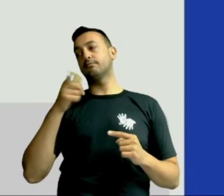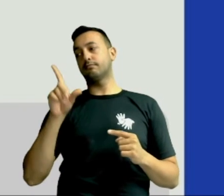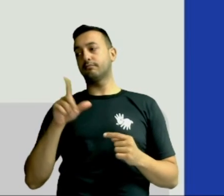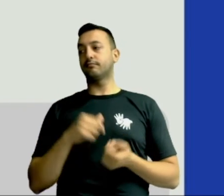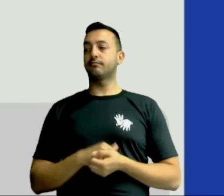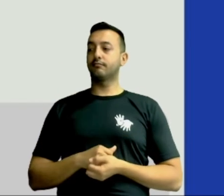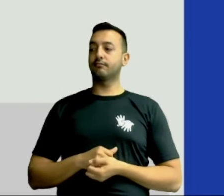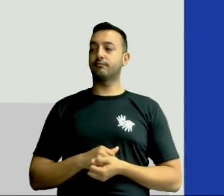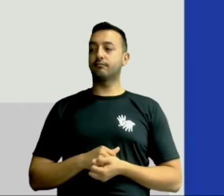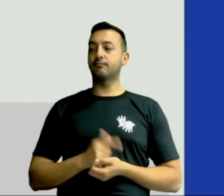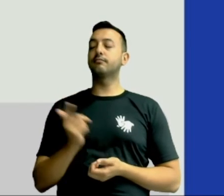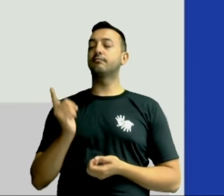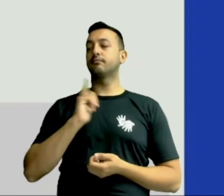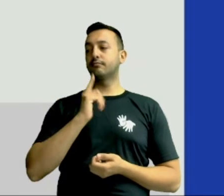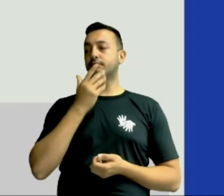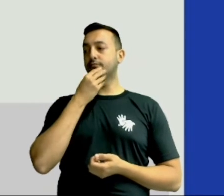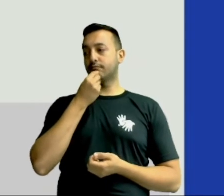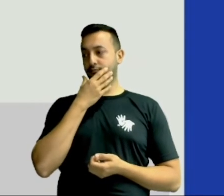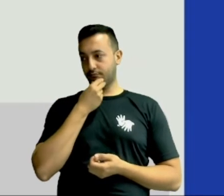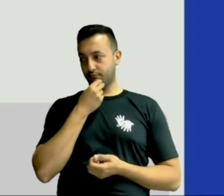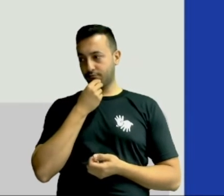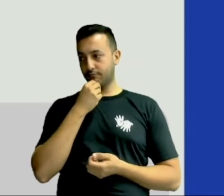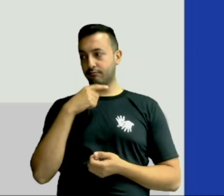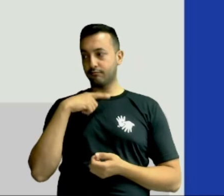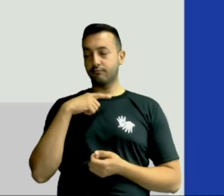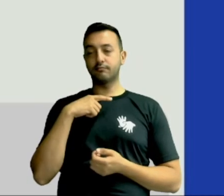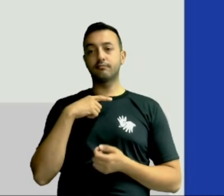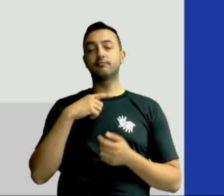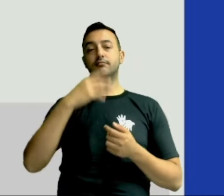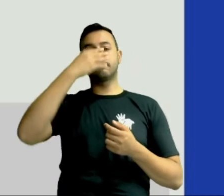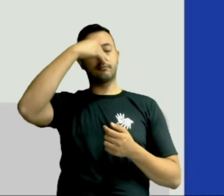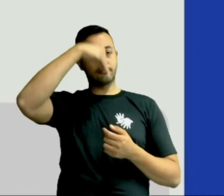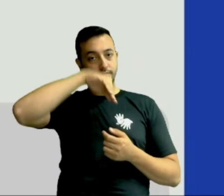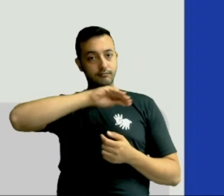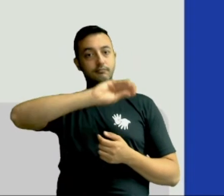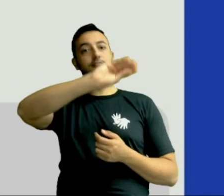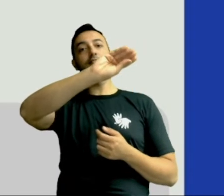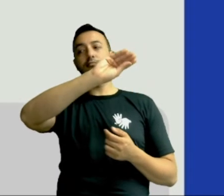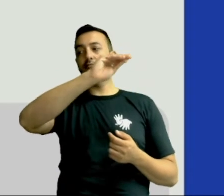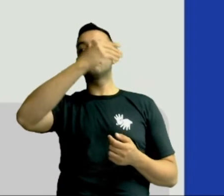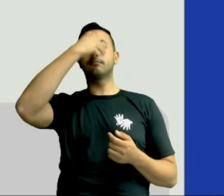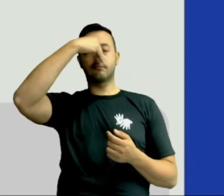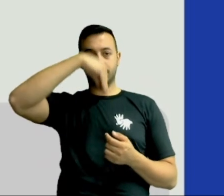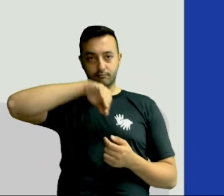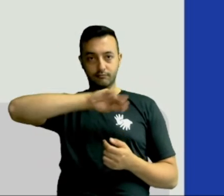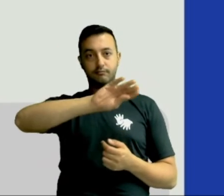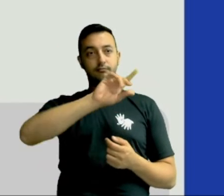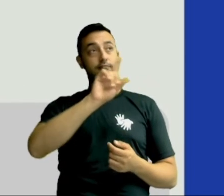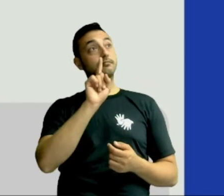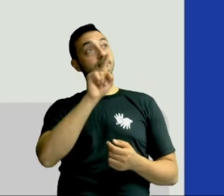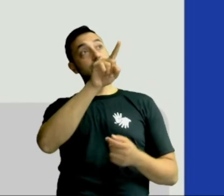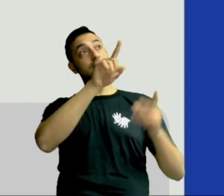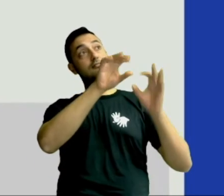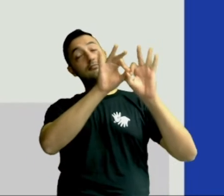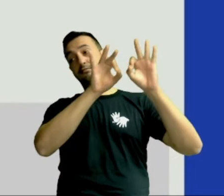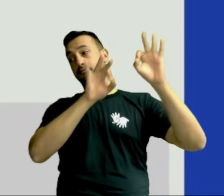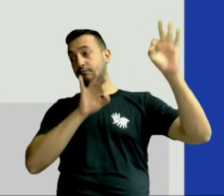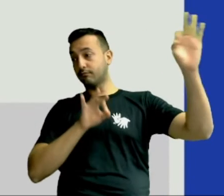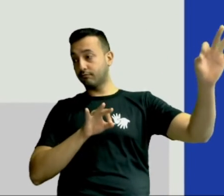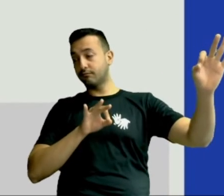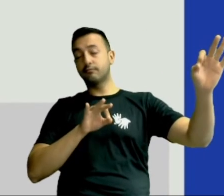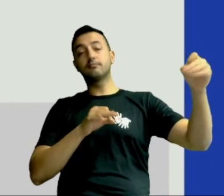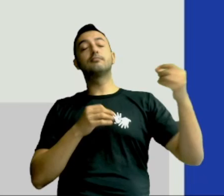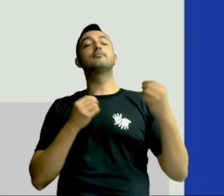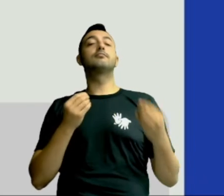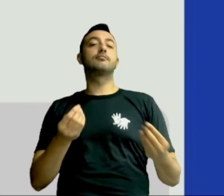as próximas situações certo Tamos aí o boy que ele está apontando para o elefante para ou para o elefante que está distante dele